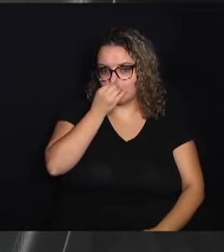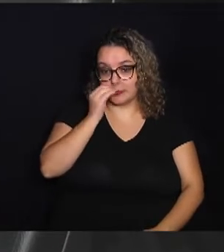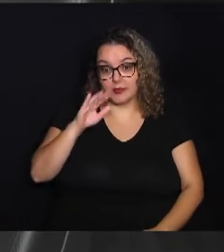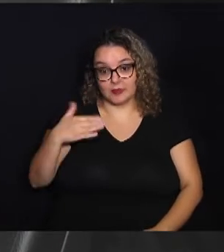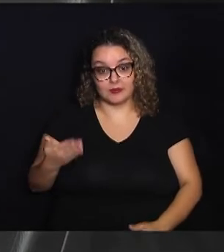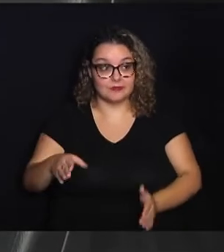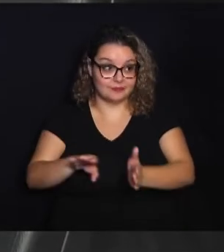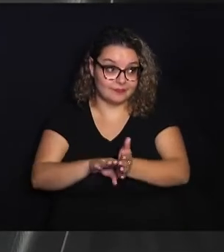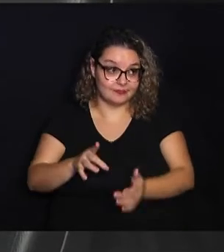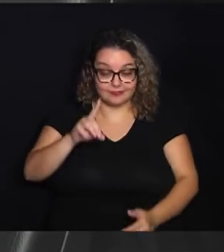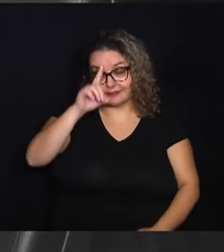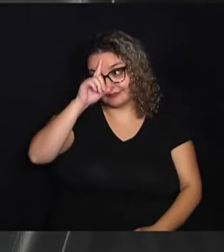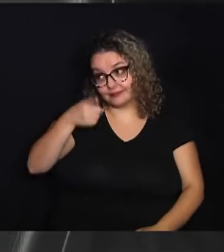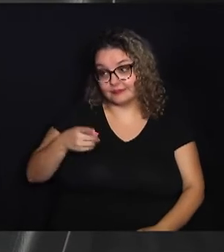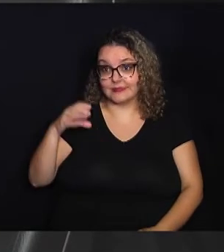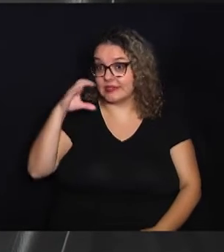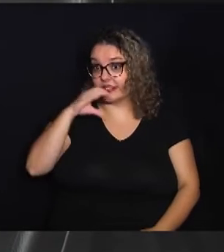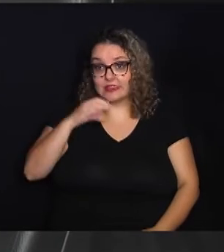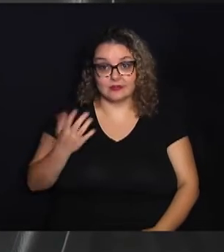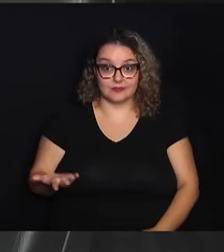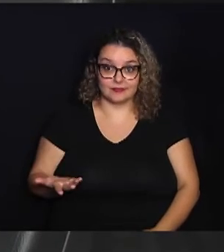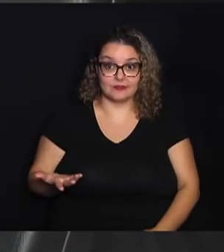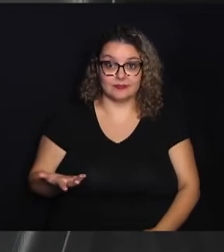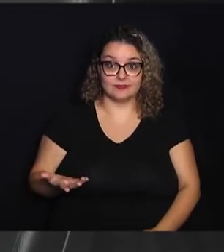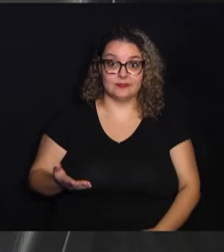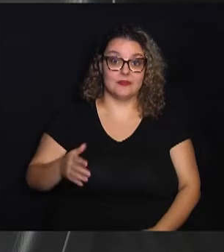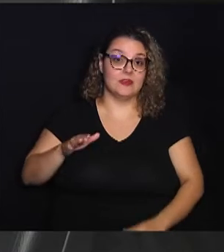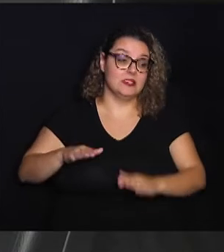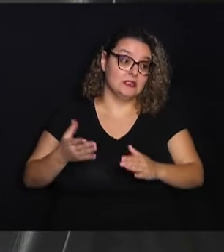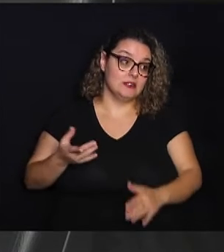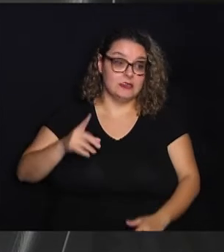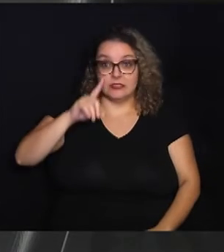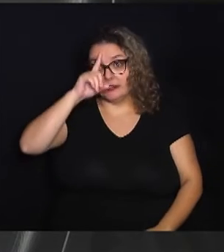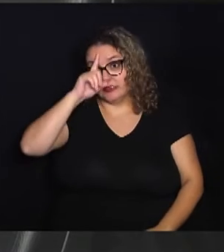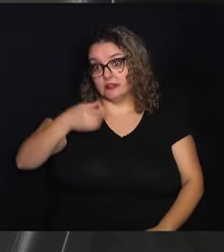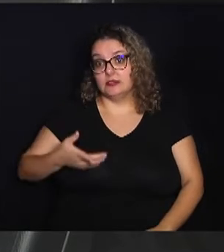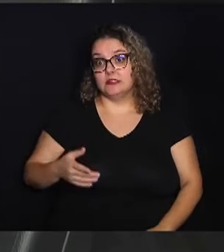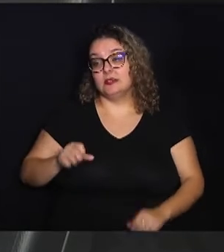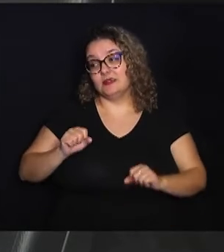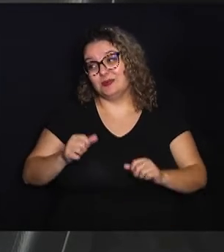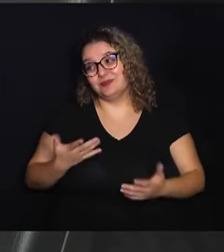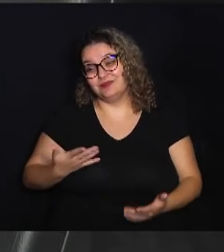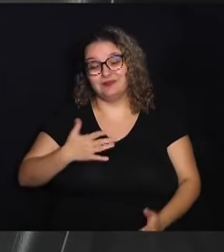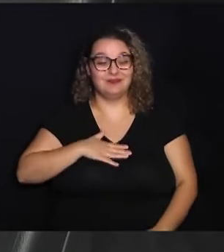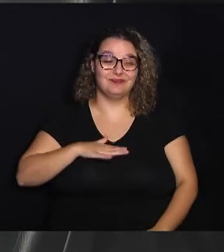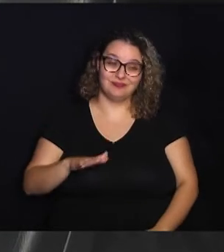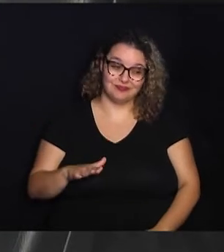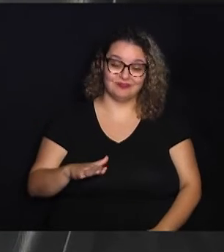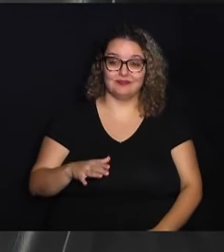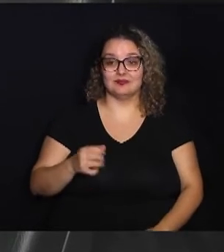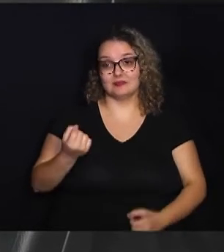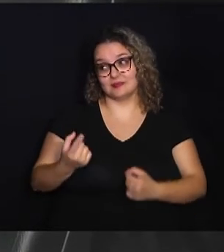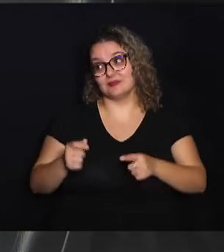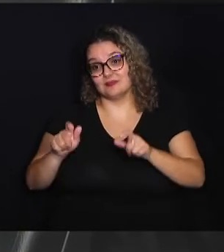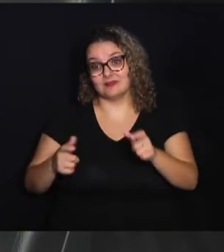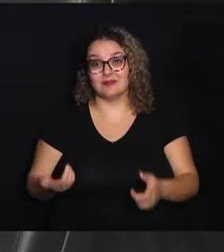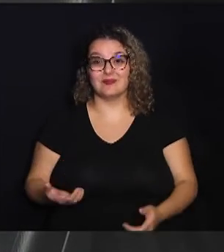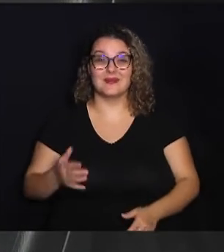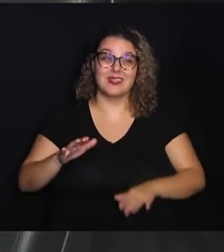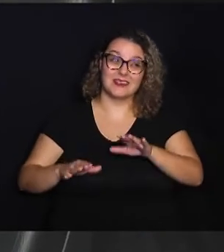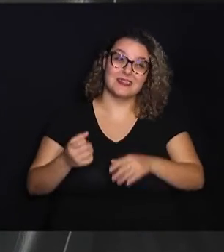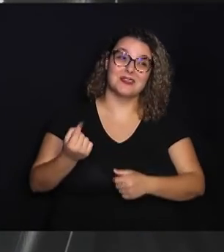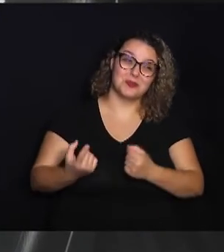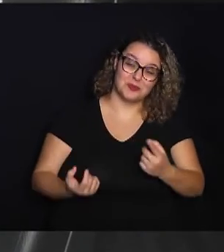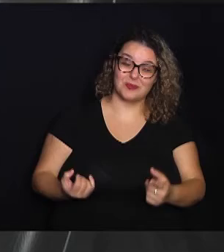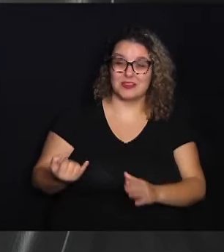vezes tem que tomar decisões rápidas, e às vezes as decisões que são tomadas pode desagradar algumas pessoas, e desagrada até algumas instituições,